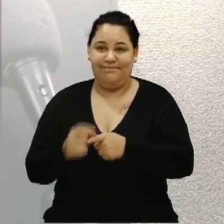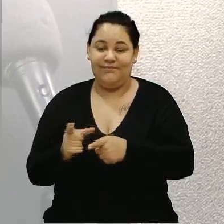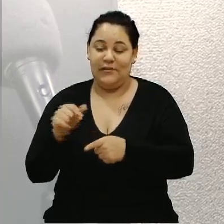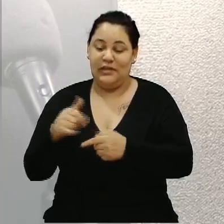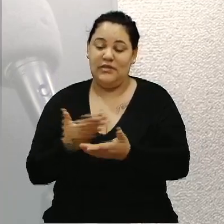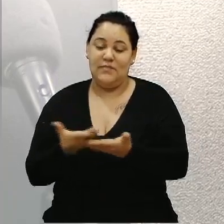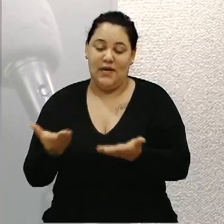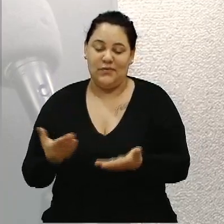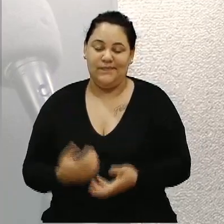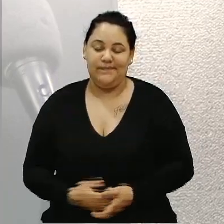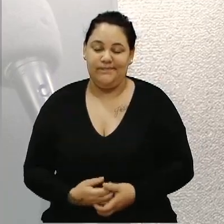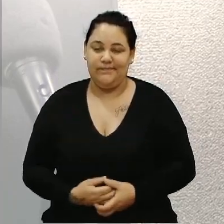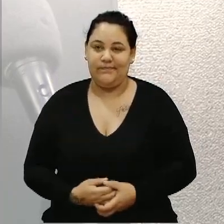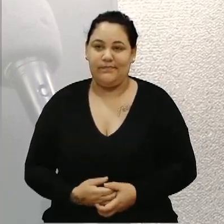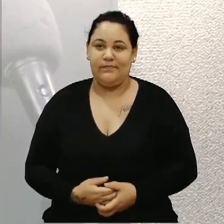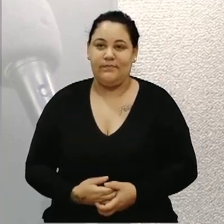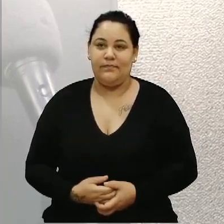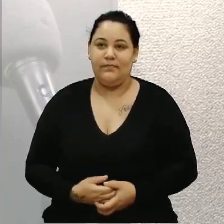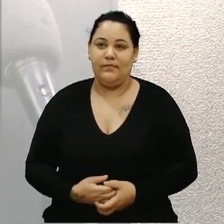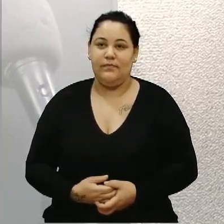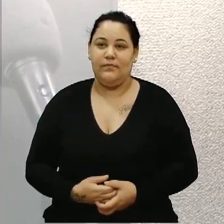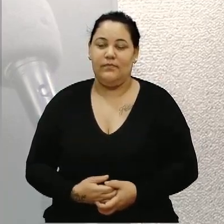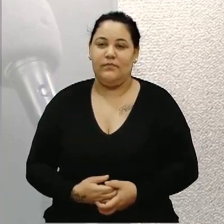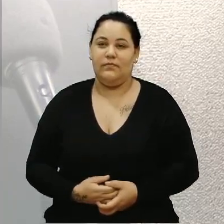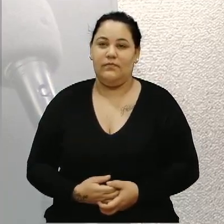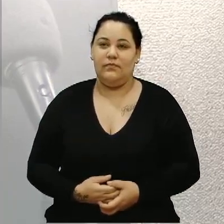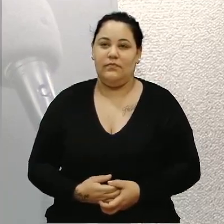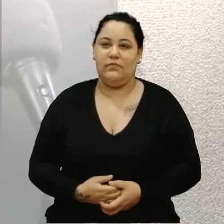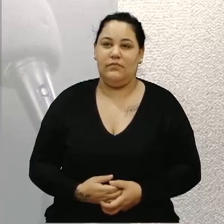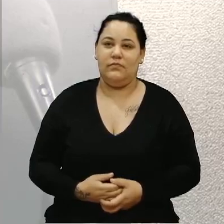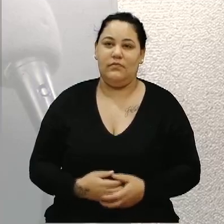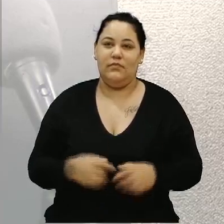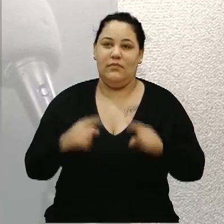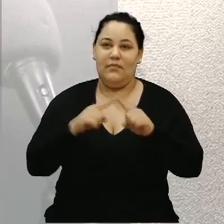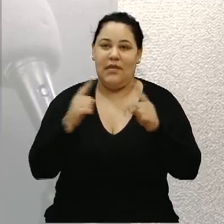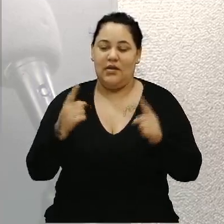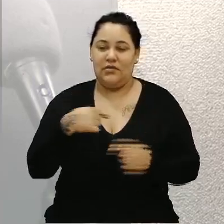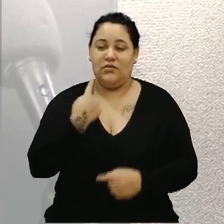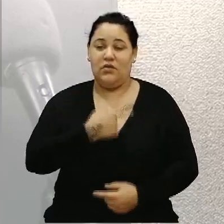espaço. Porém, a gente sabe que para alocar esse espaço